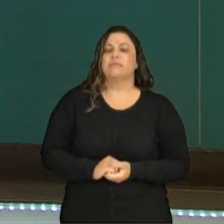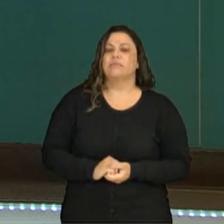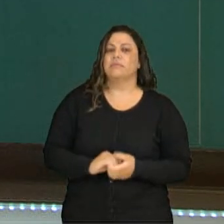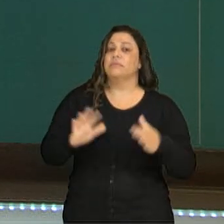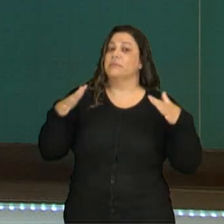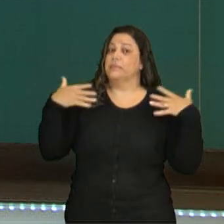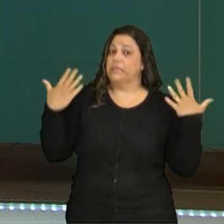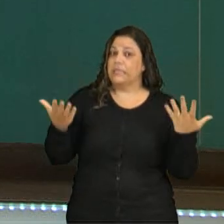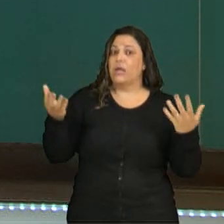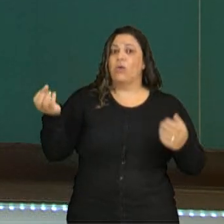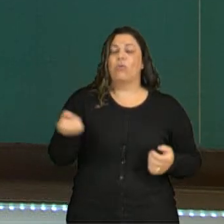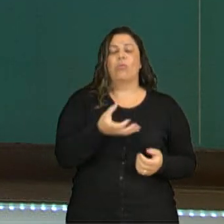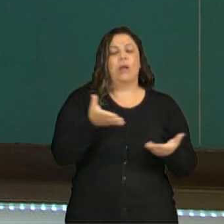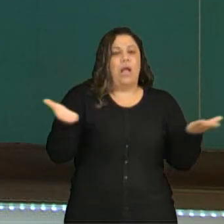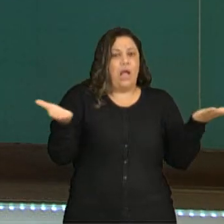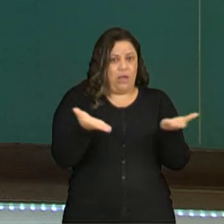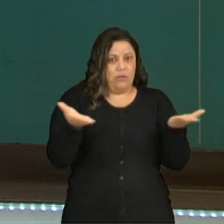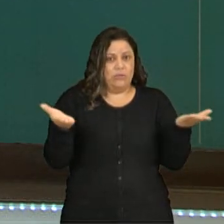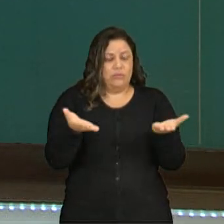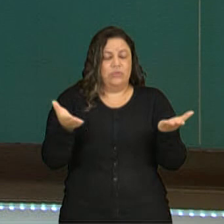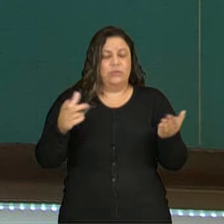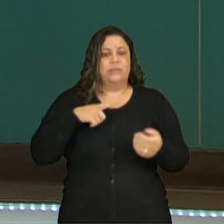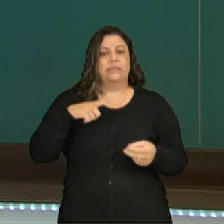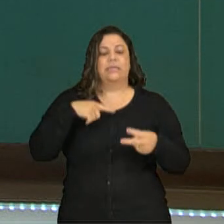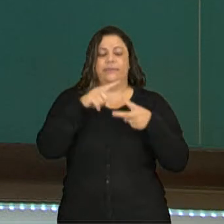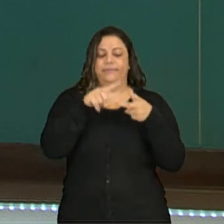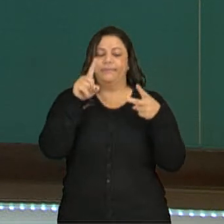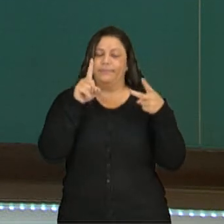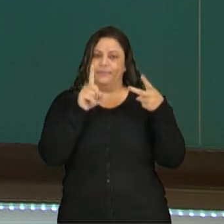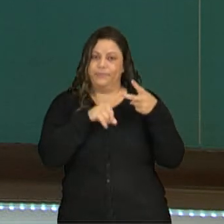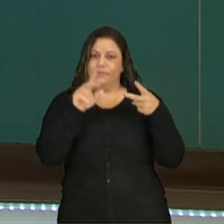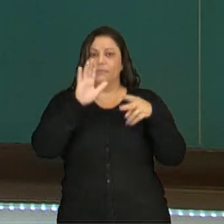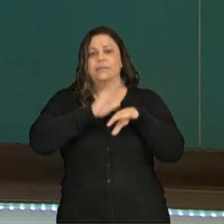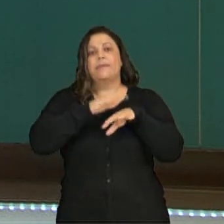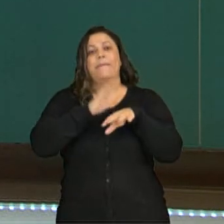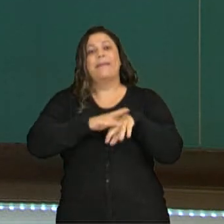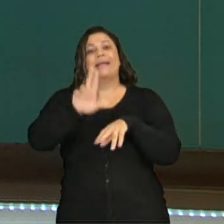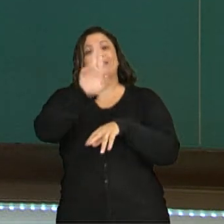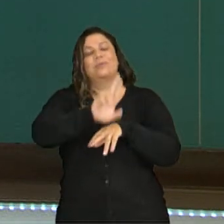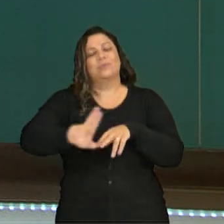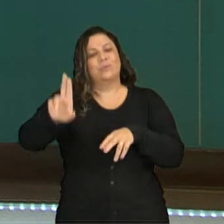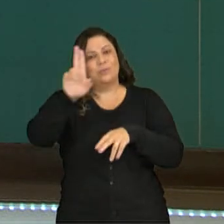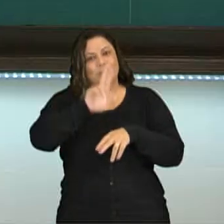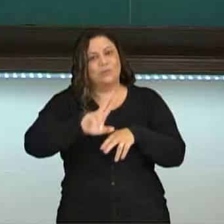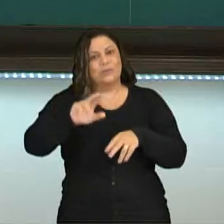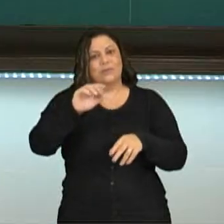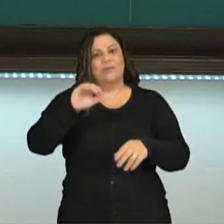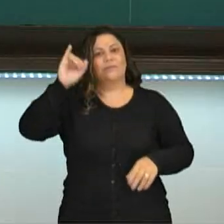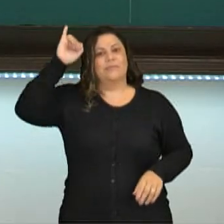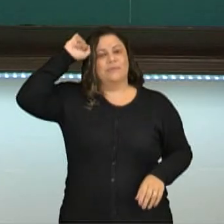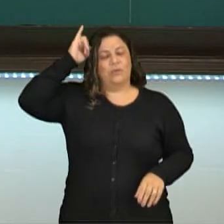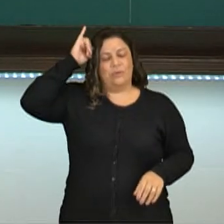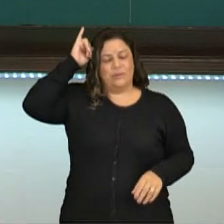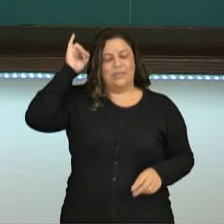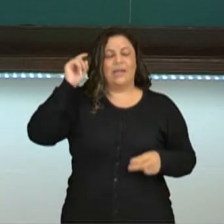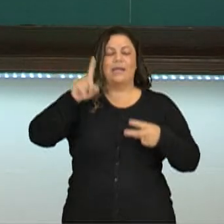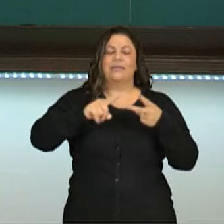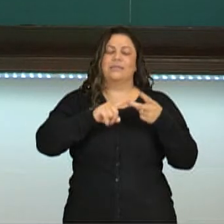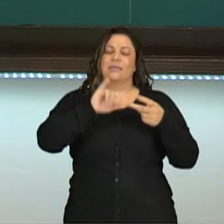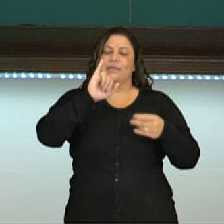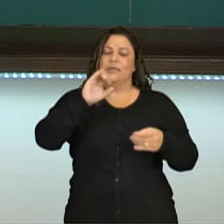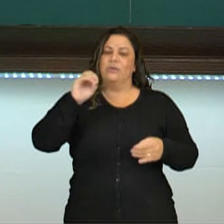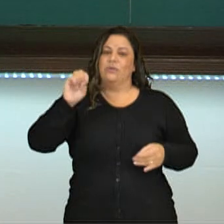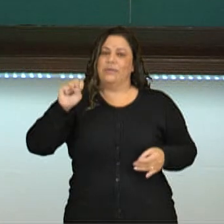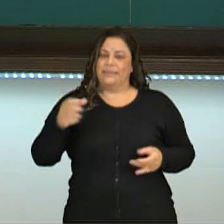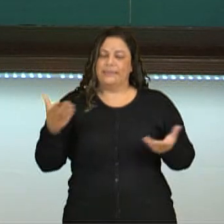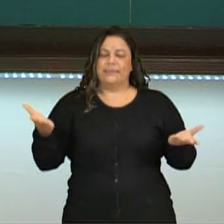Então, atualmente existem dois sistemas mais utilizados, que são o Android e o iOS.